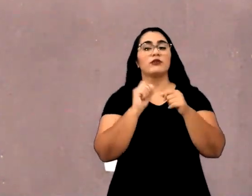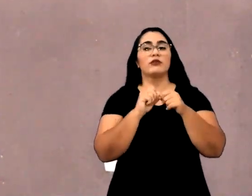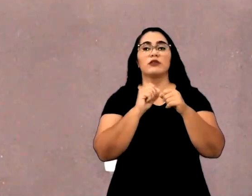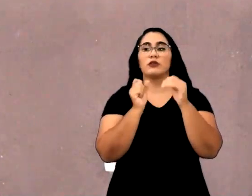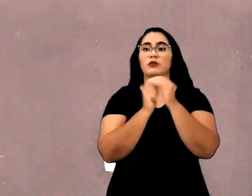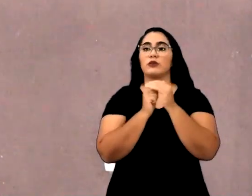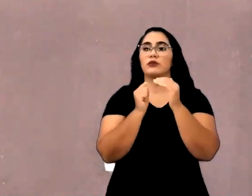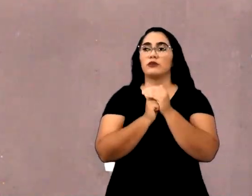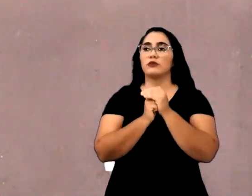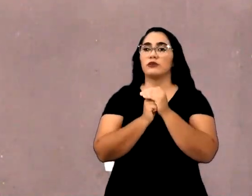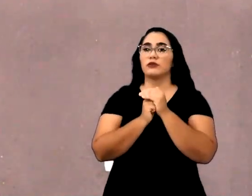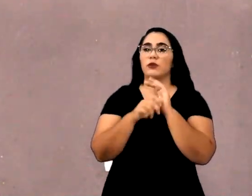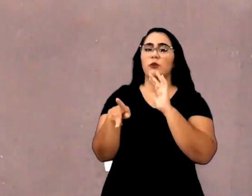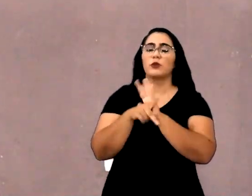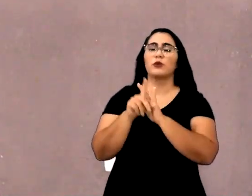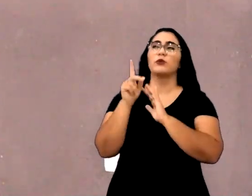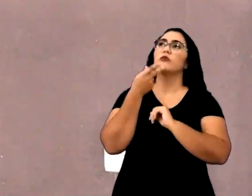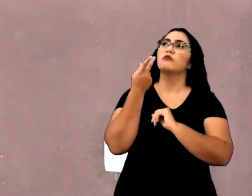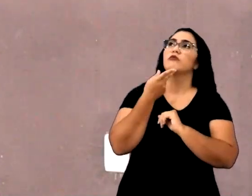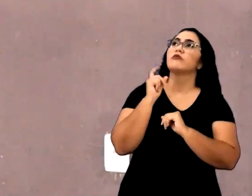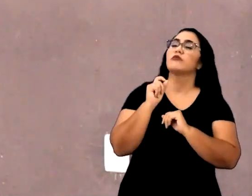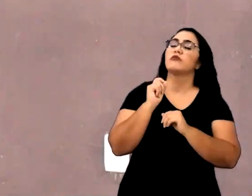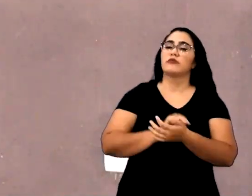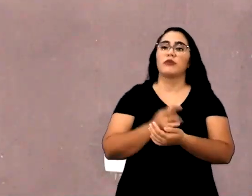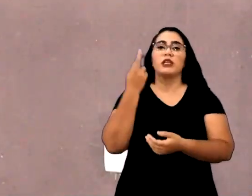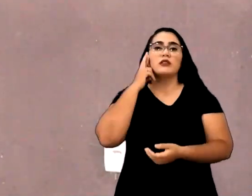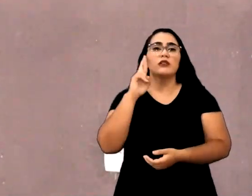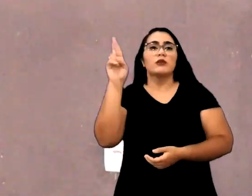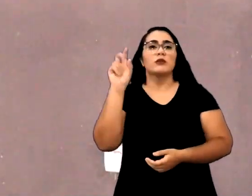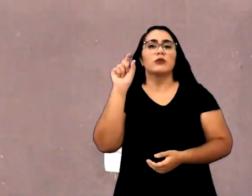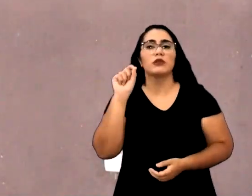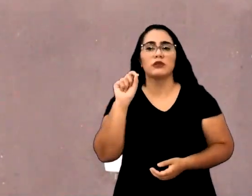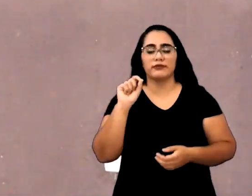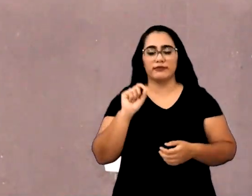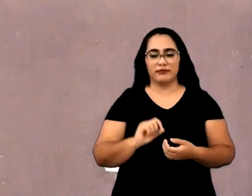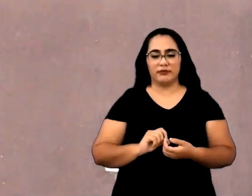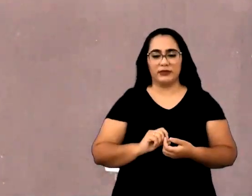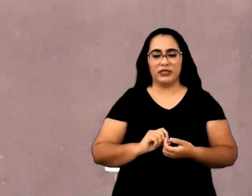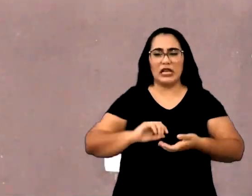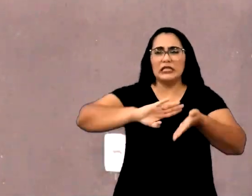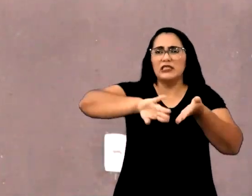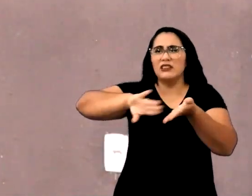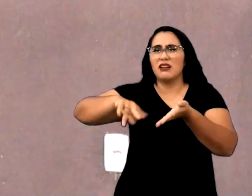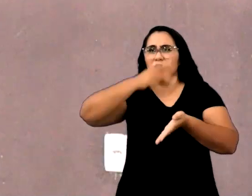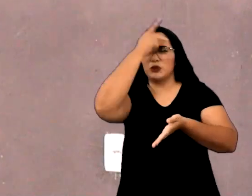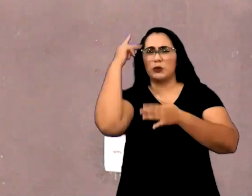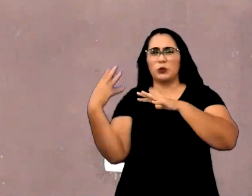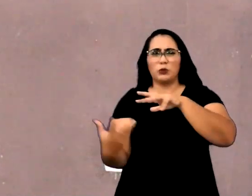oração lá, sacerdotal, Ele diz assim, Senhor, não tira eles do mundo,